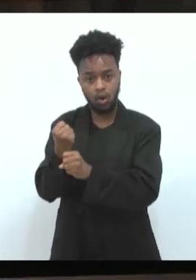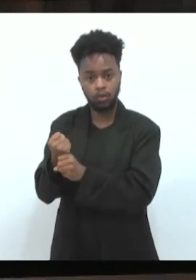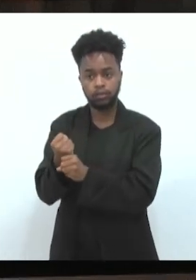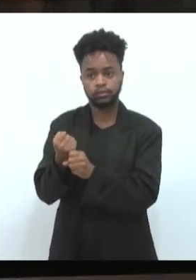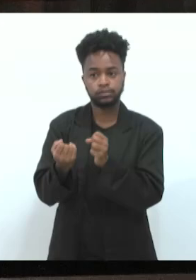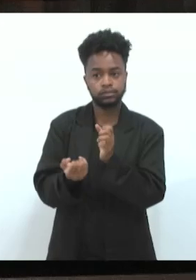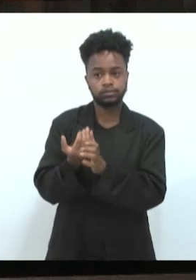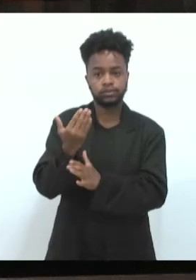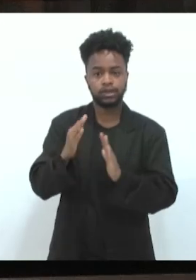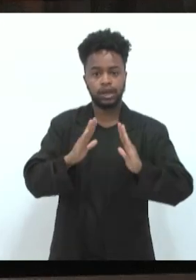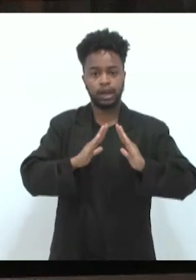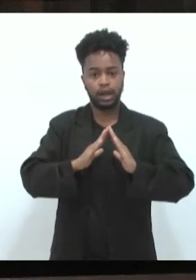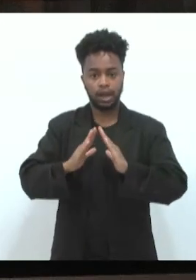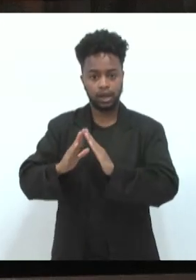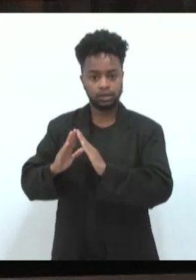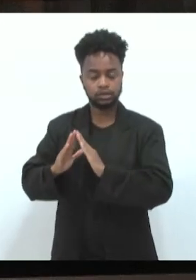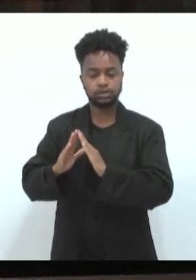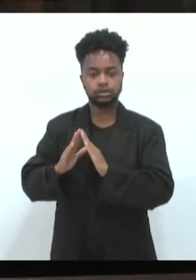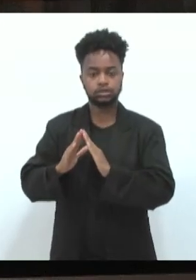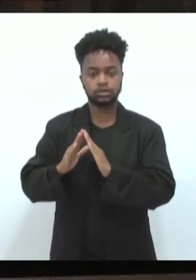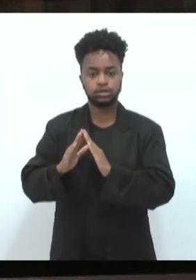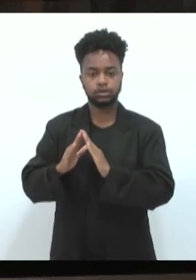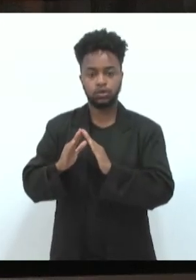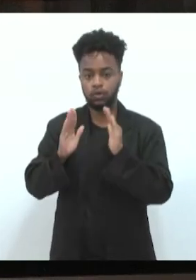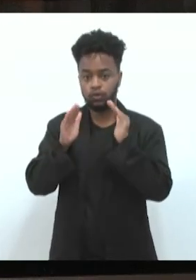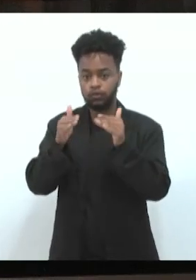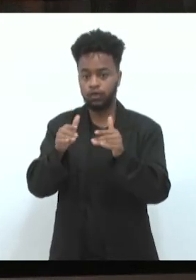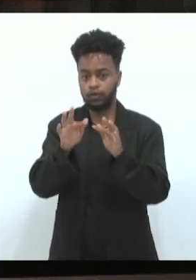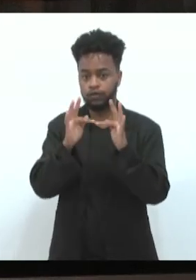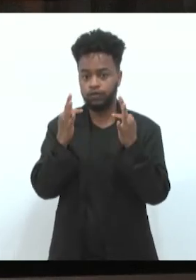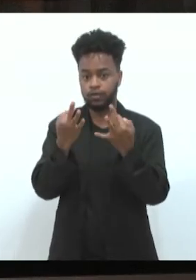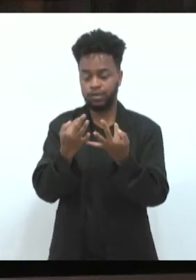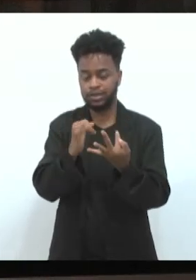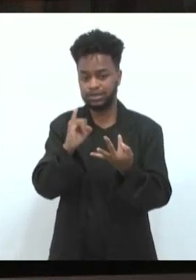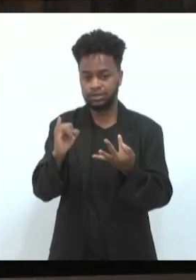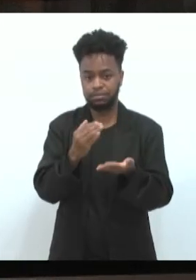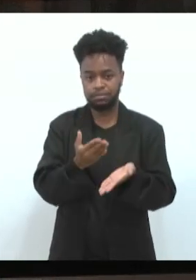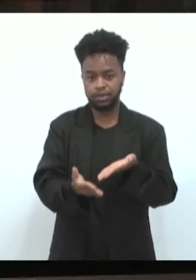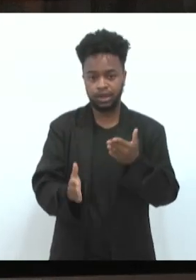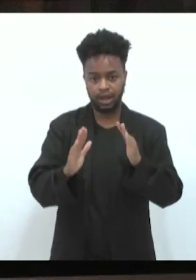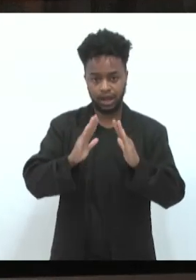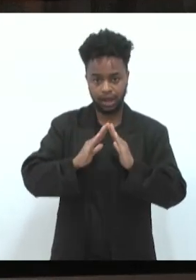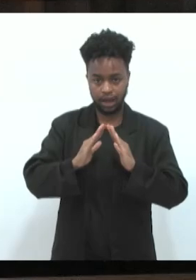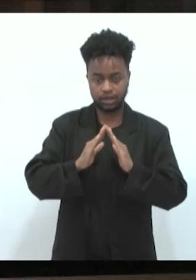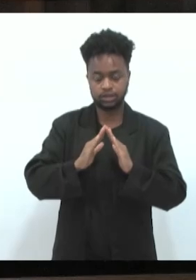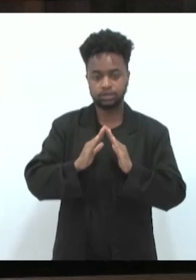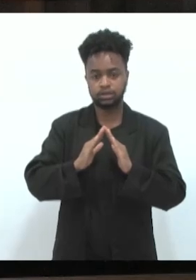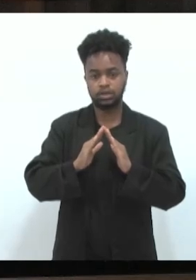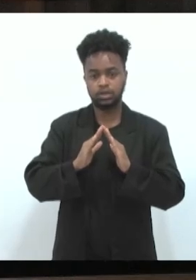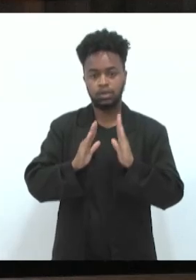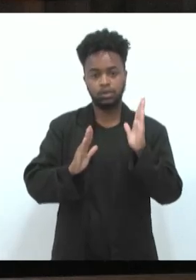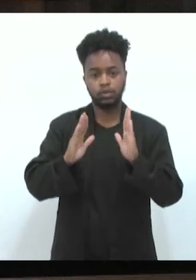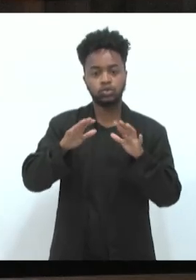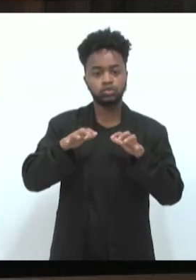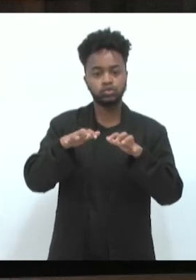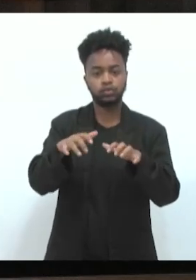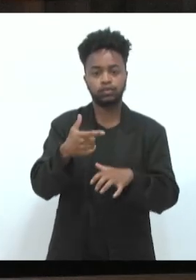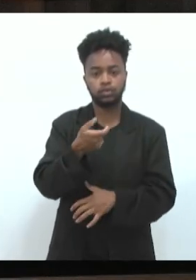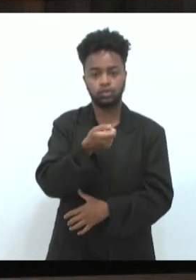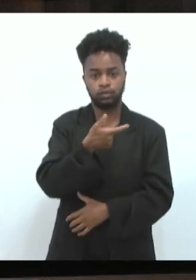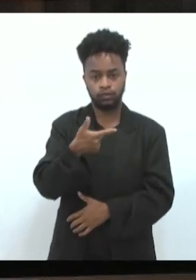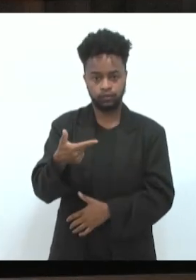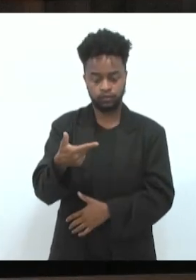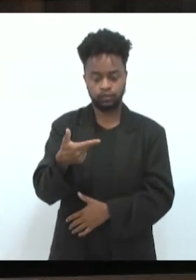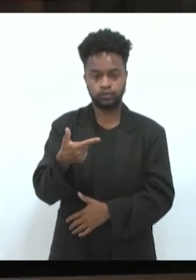unidades habitacionais para aquelas famílias que perderam as suas casas ainda nas chuvas de